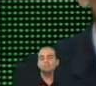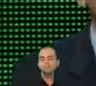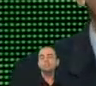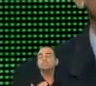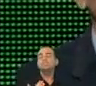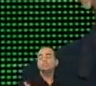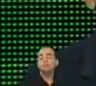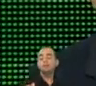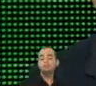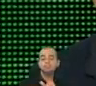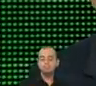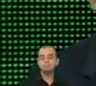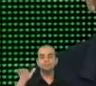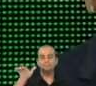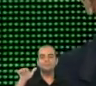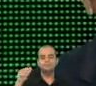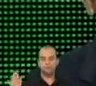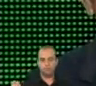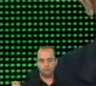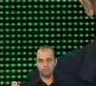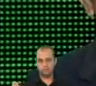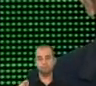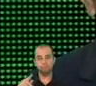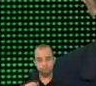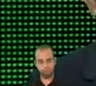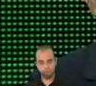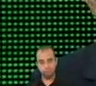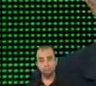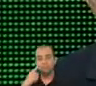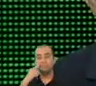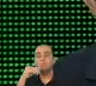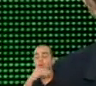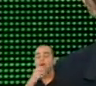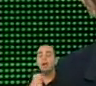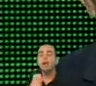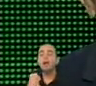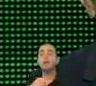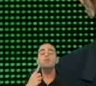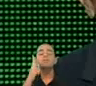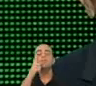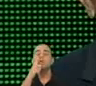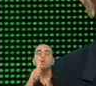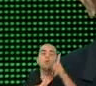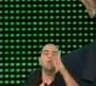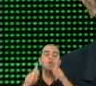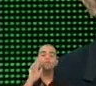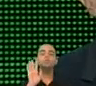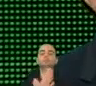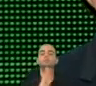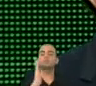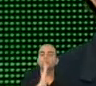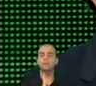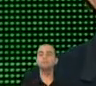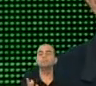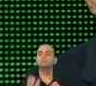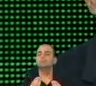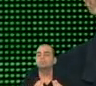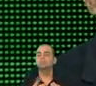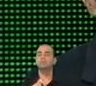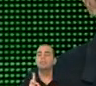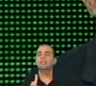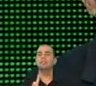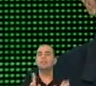época, eu tinha saído da adolescência. Nós, na verdade, ao longo desses anos todos, fizemos muitas conquistas no